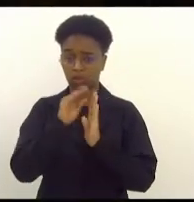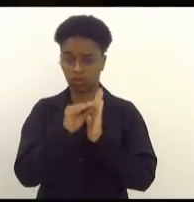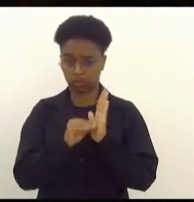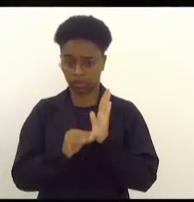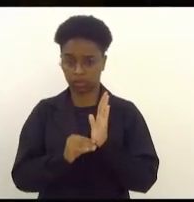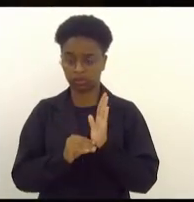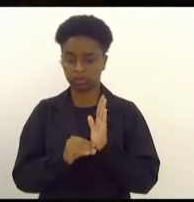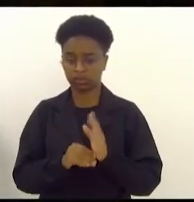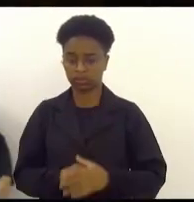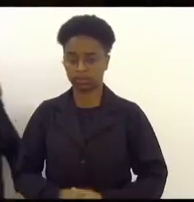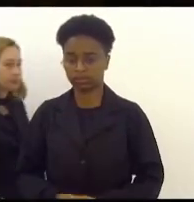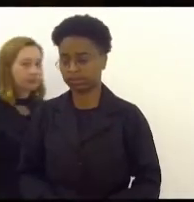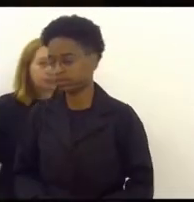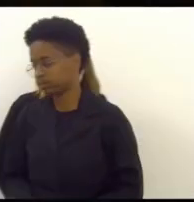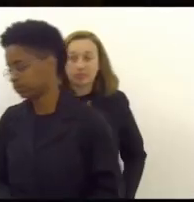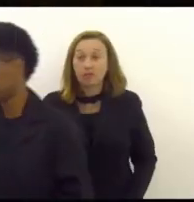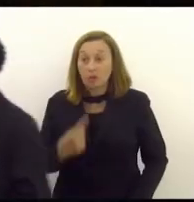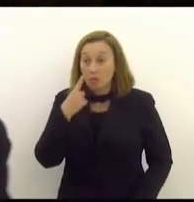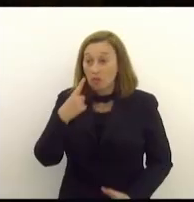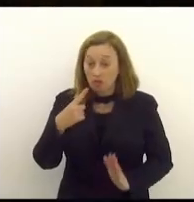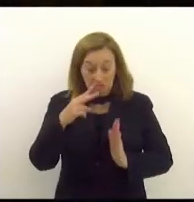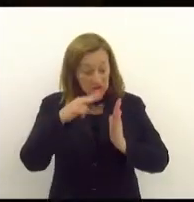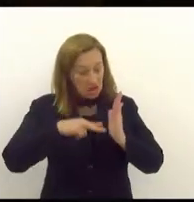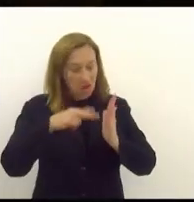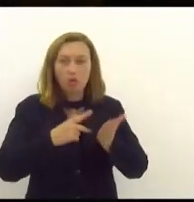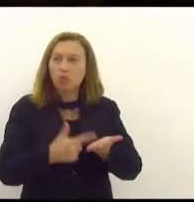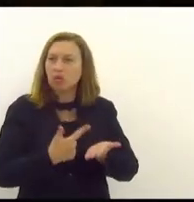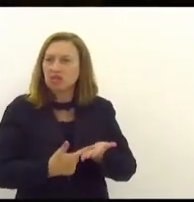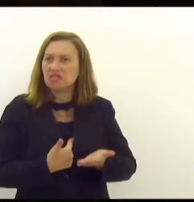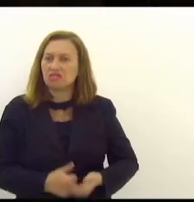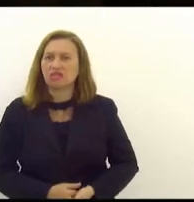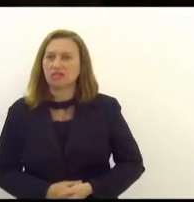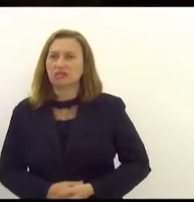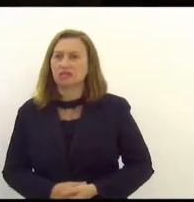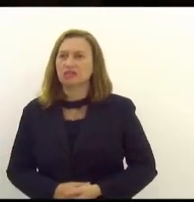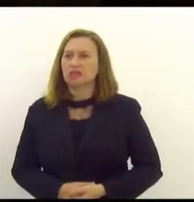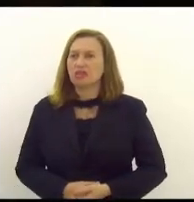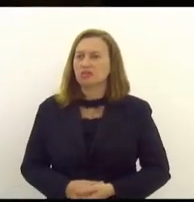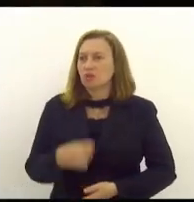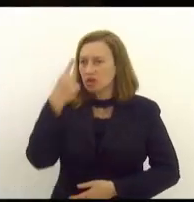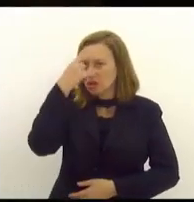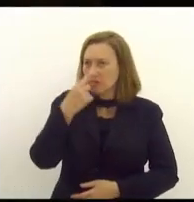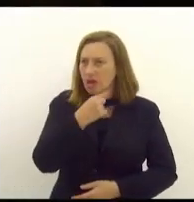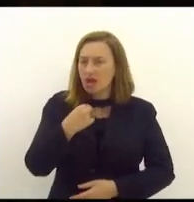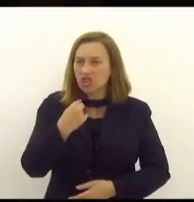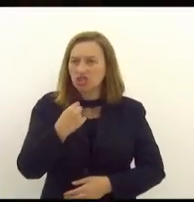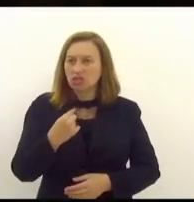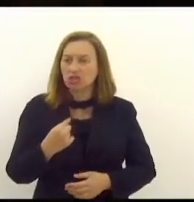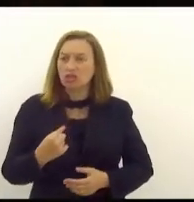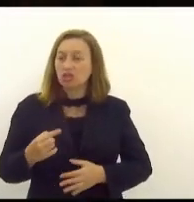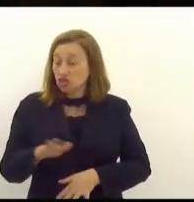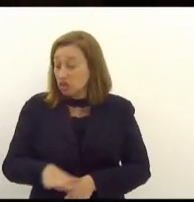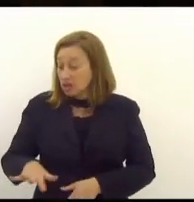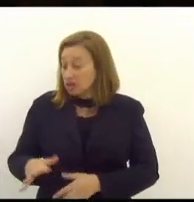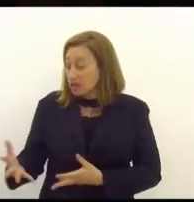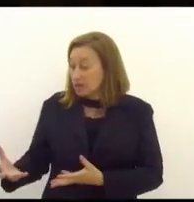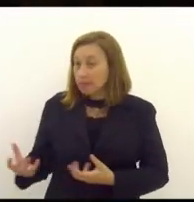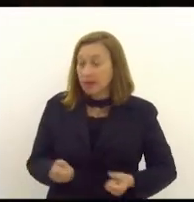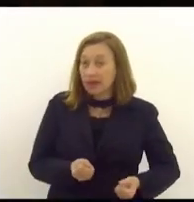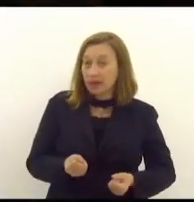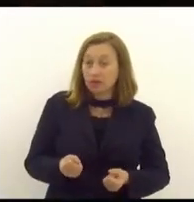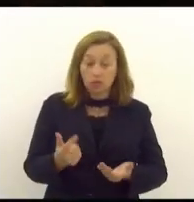livro vou ler o conteúdo desse livro primeiro que ela usou imagens de umas crianças recebendo o livro de cunho